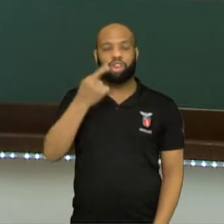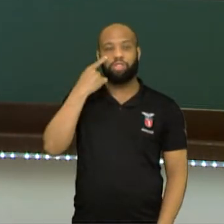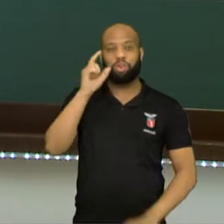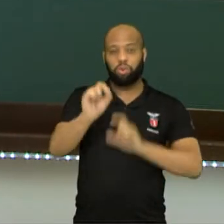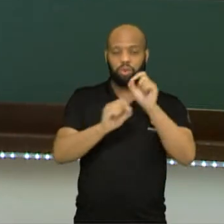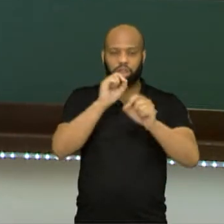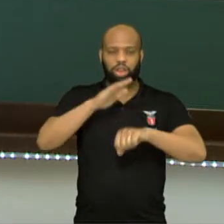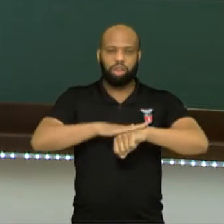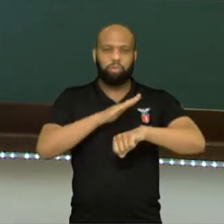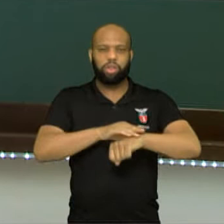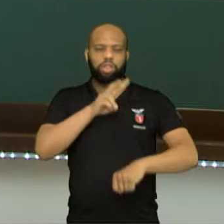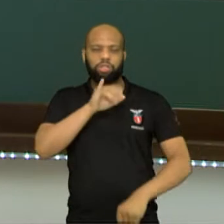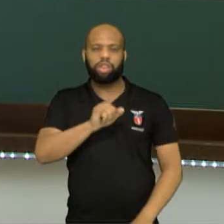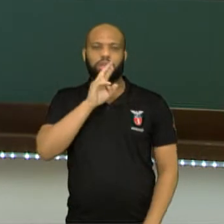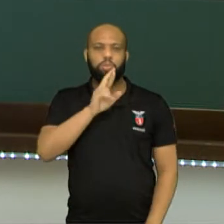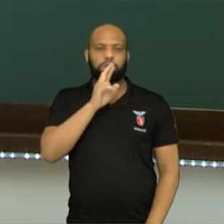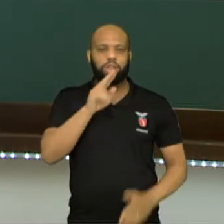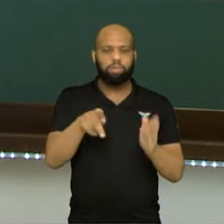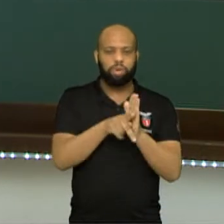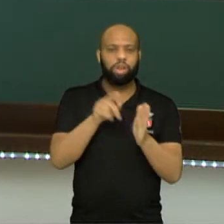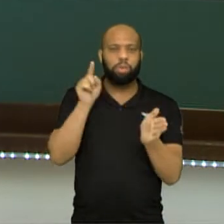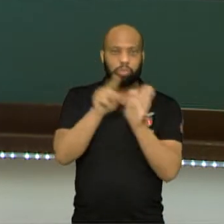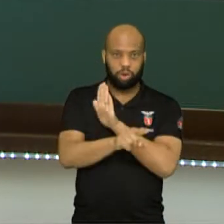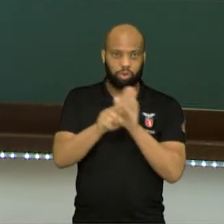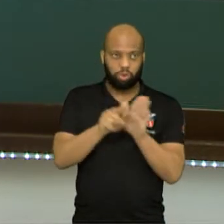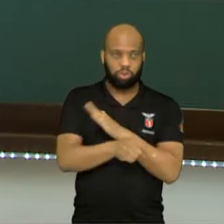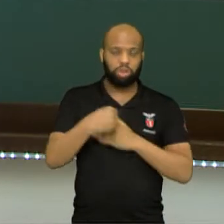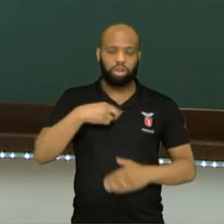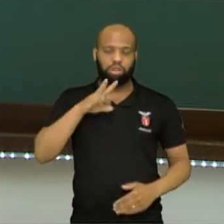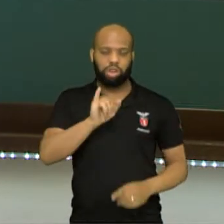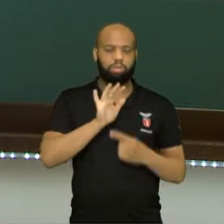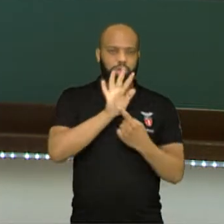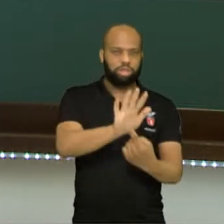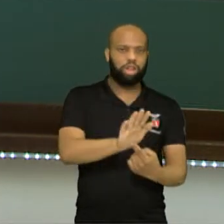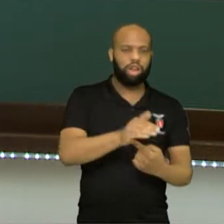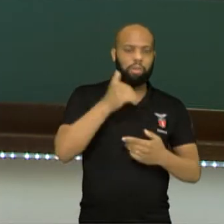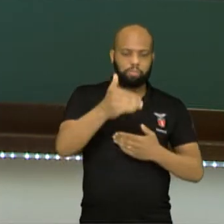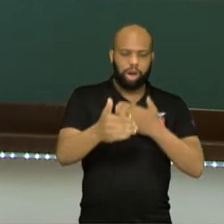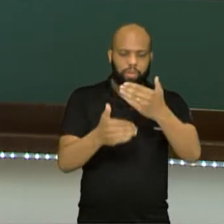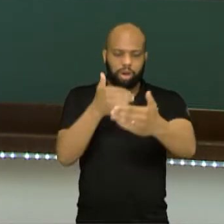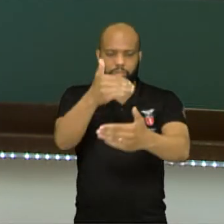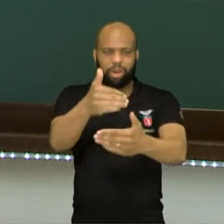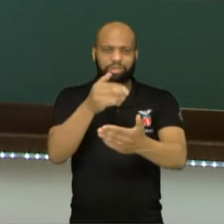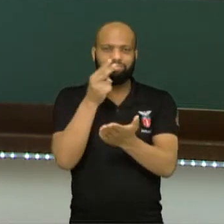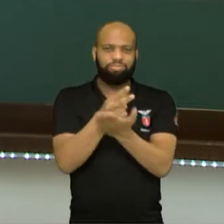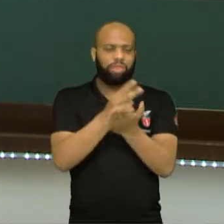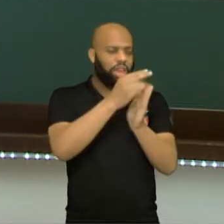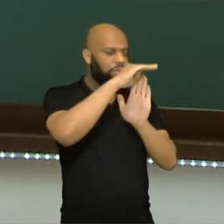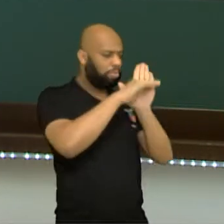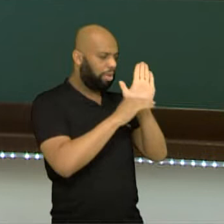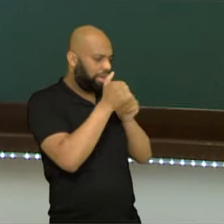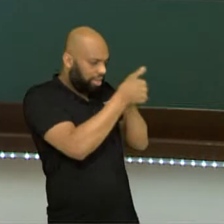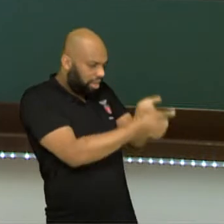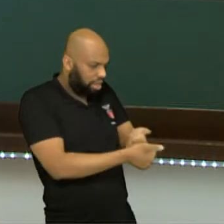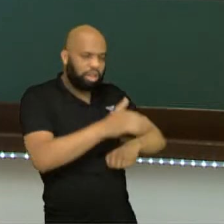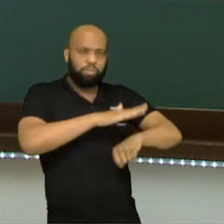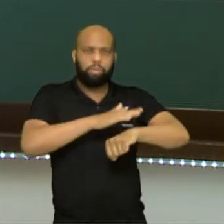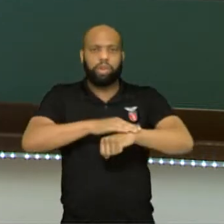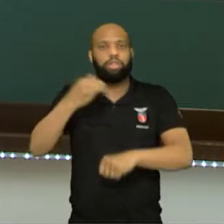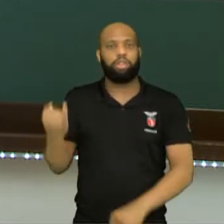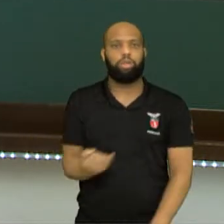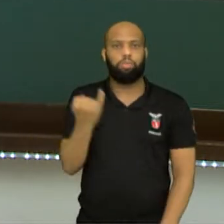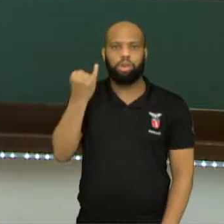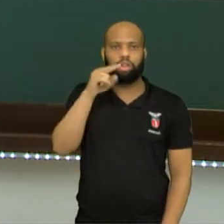problemas. Então, aqui eu vou apresentar para vocês um passo a passo, né, do que você precisa considerar no momento de